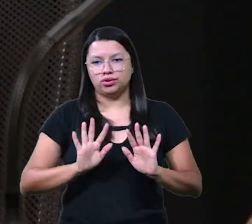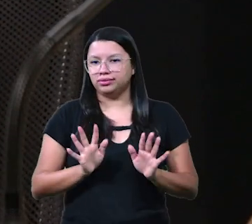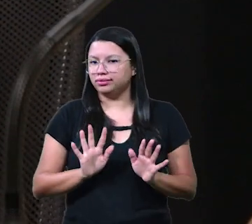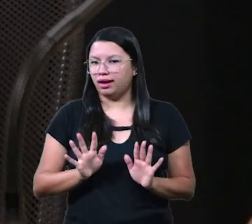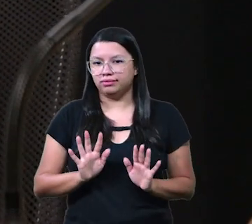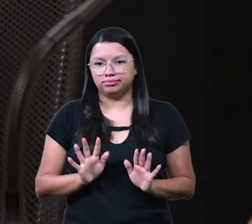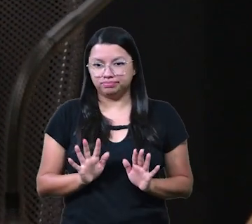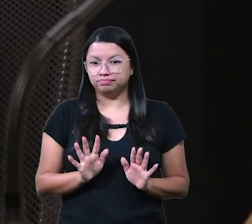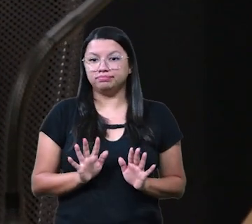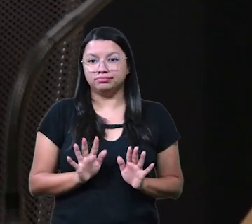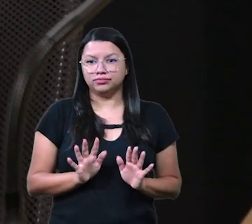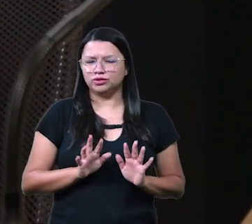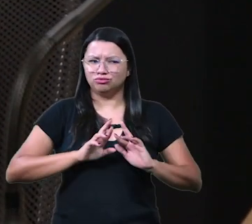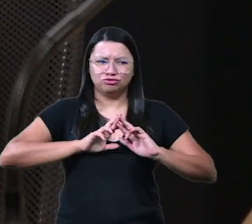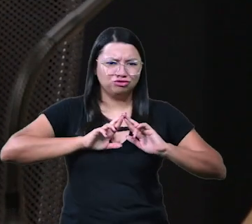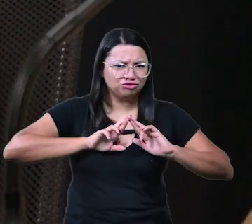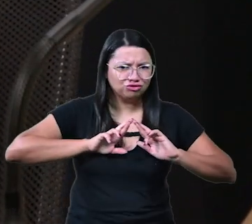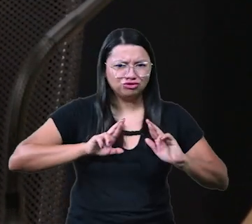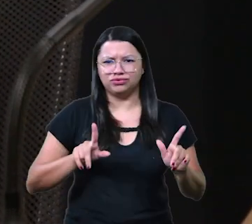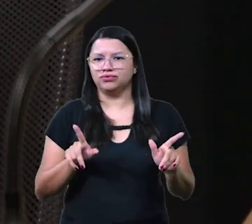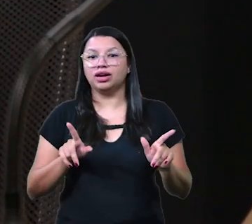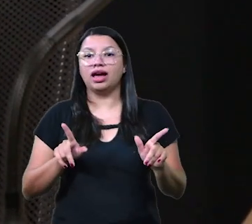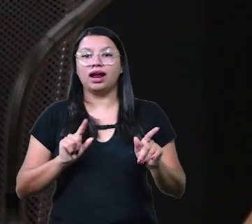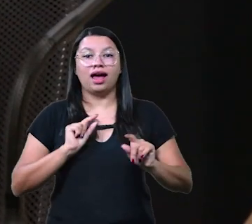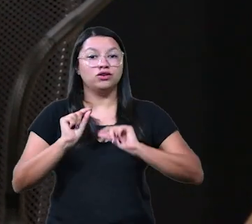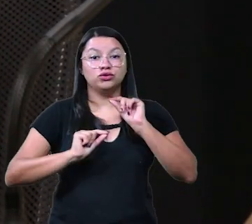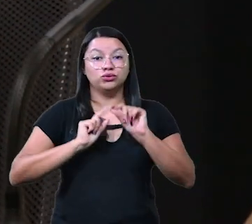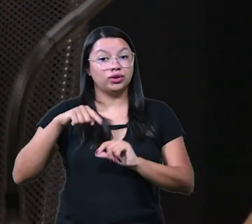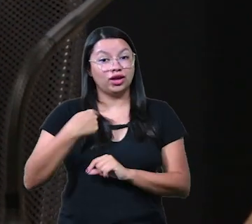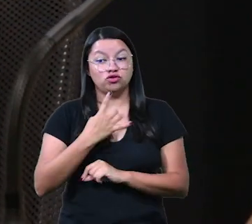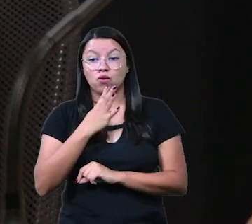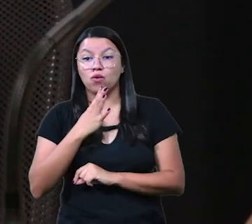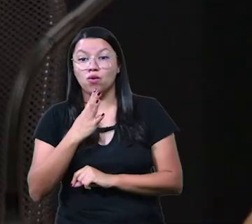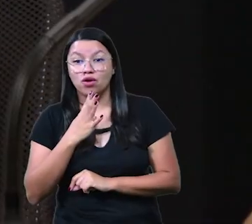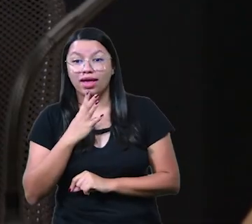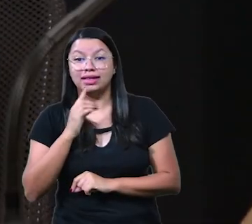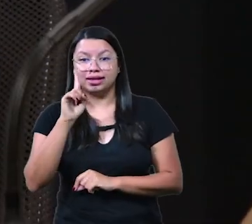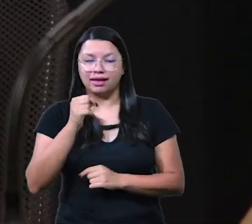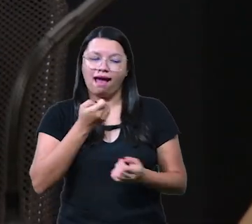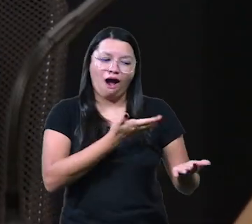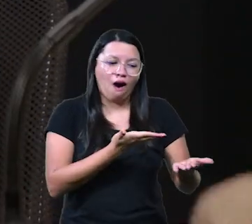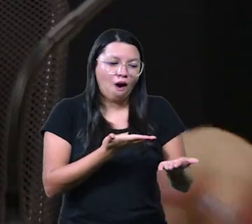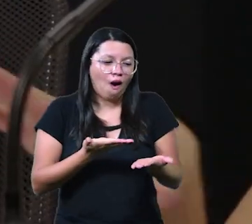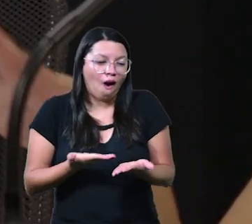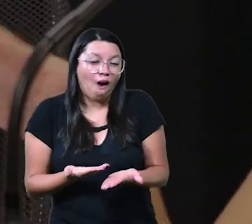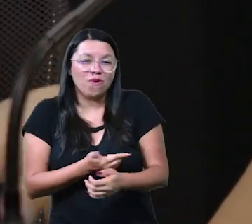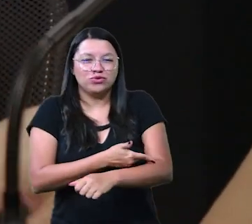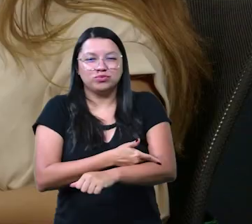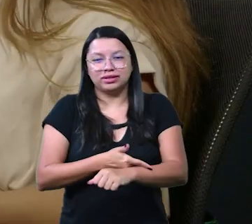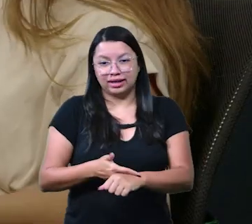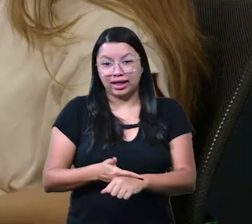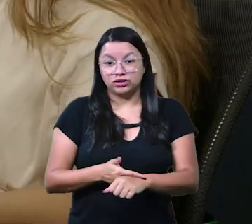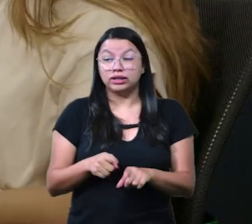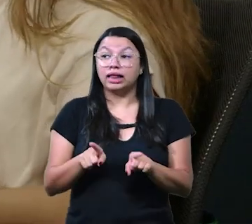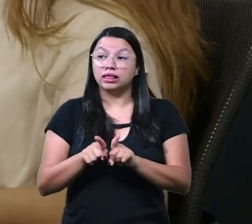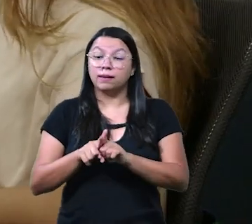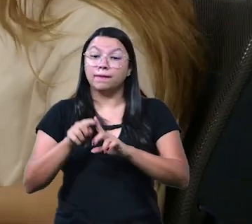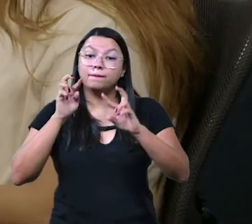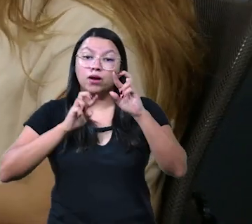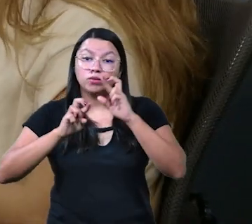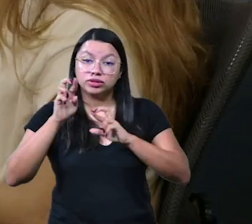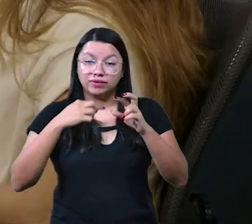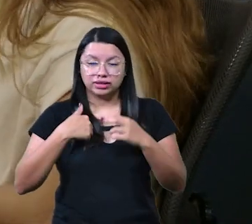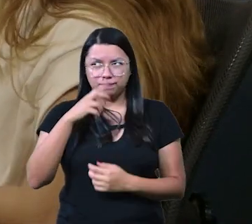é, que vai totalmente de encontro do que a gente conhece como hospitalidade. Não, e apenas uma observação que eu me